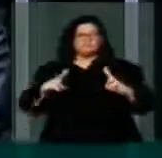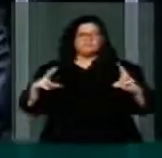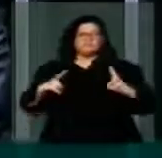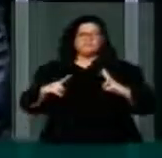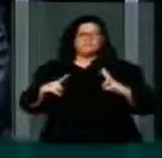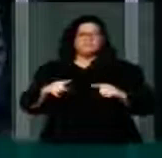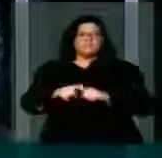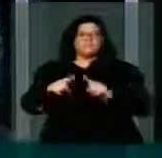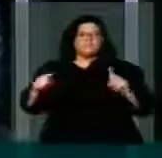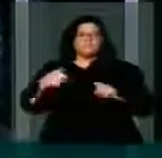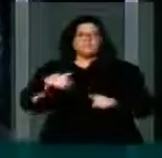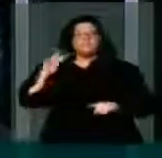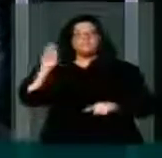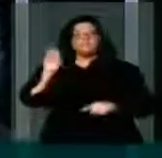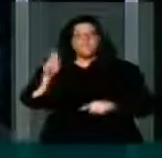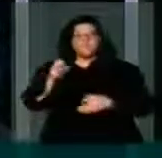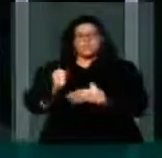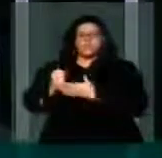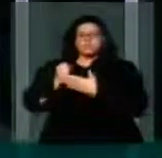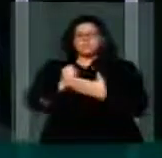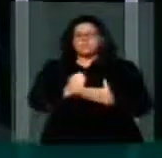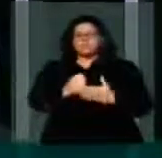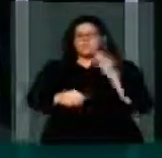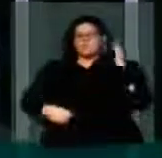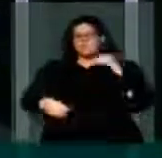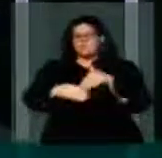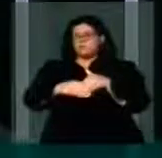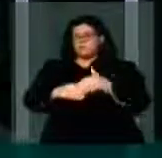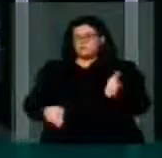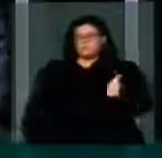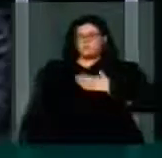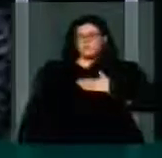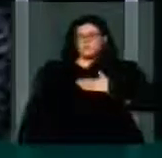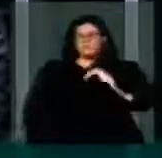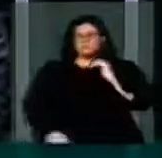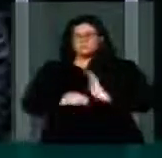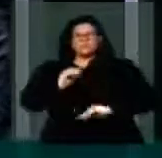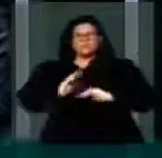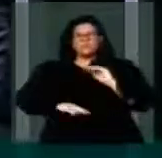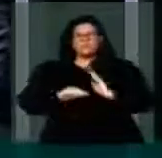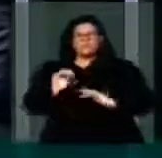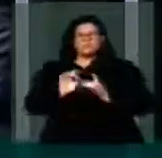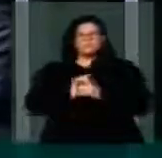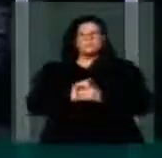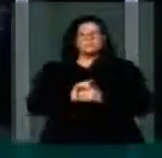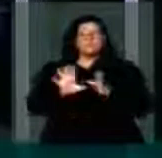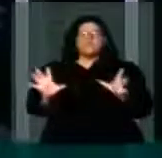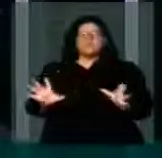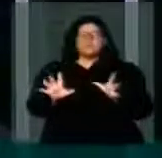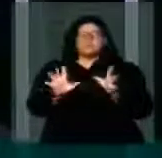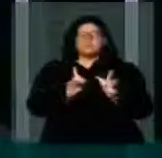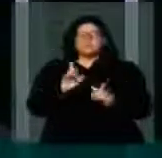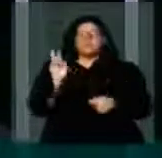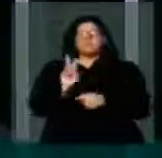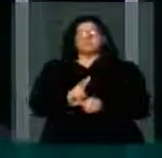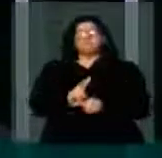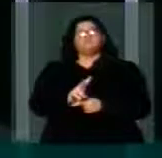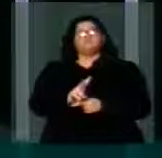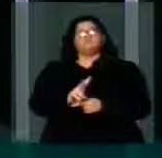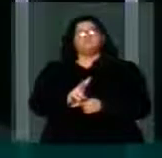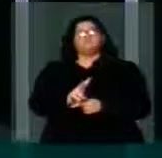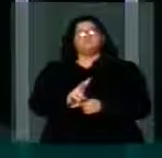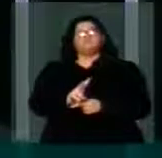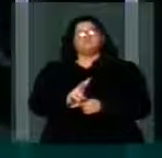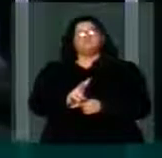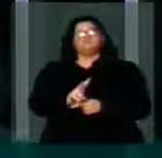mas usarei da força do meu mandato, do meu voto, e usarei da força das minhas palavras, para que a liberdade religiosa seja respeitada no